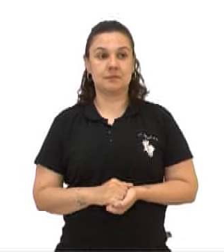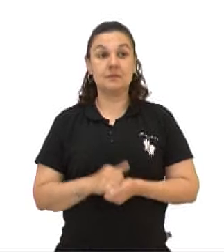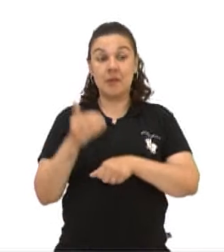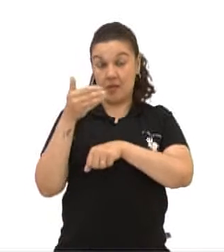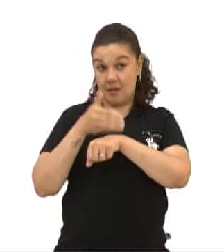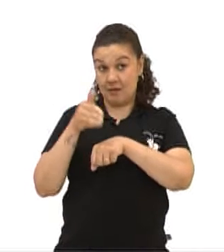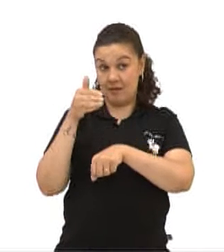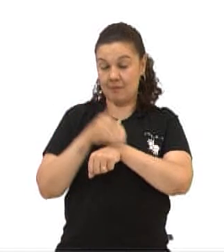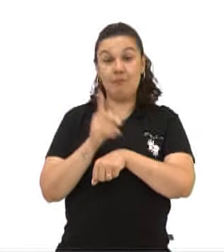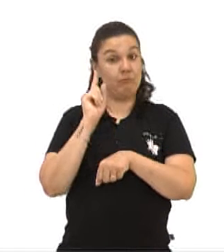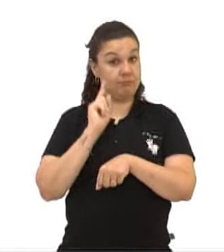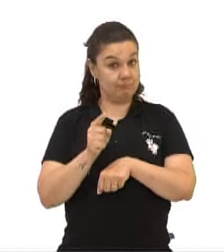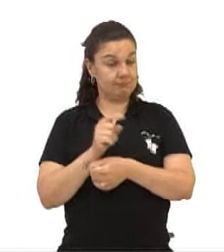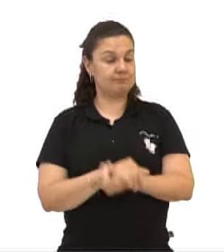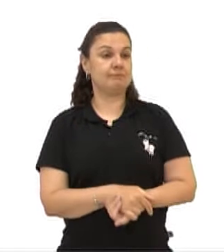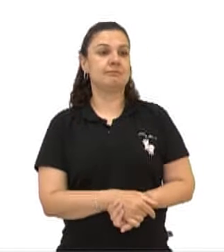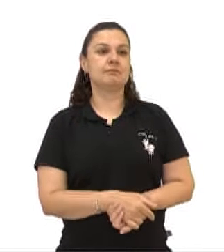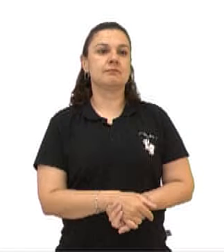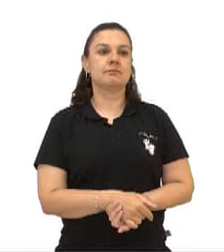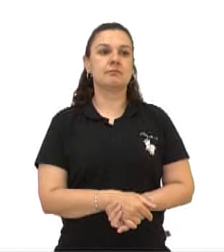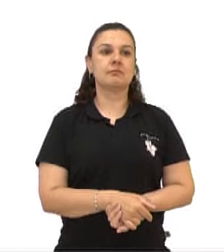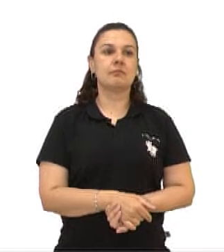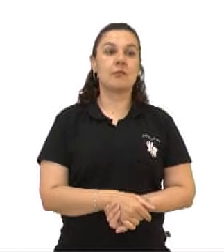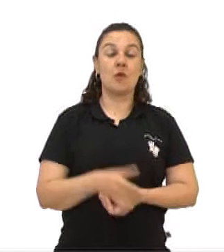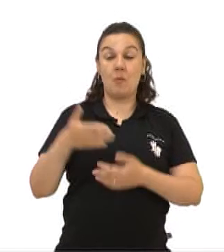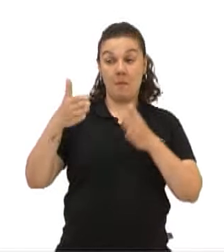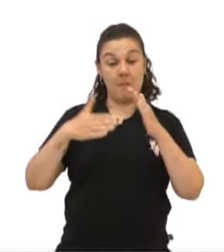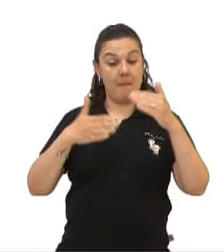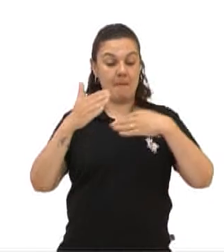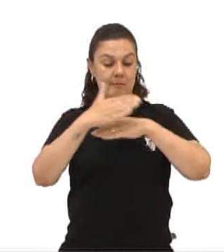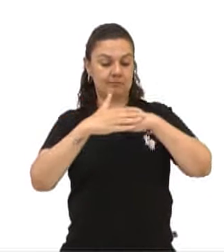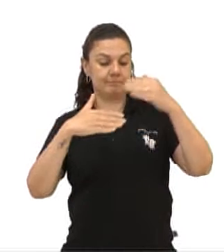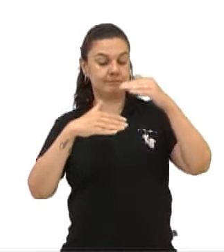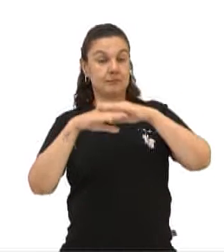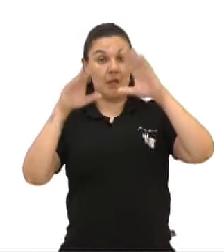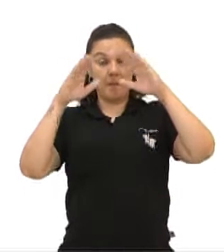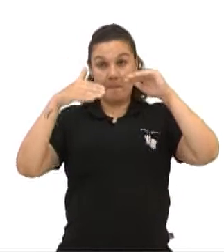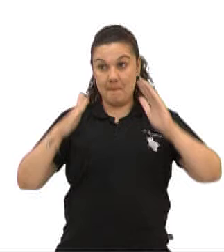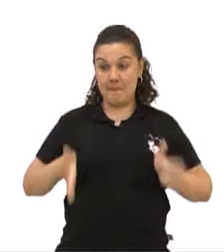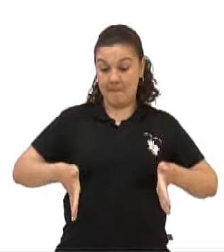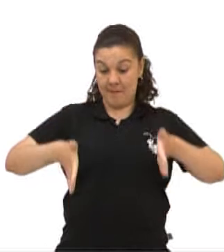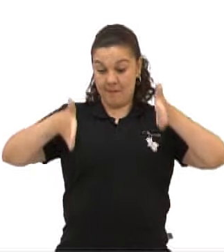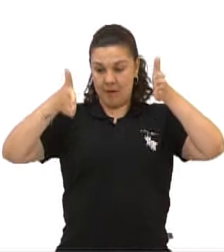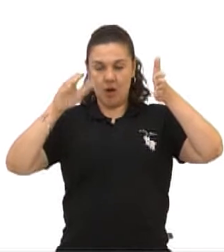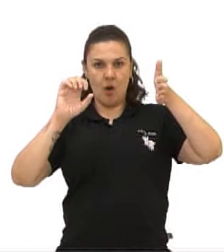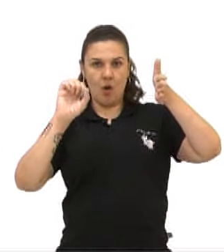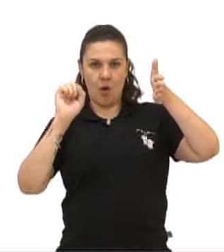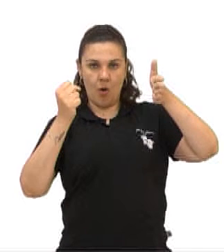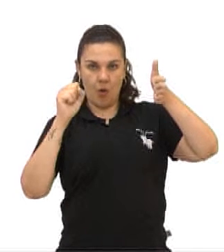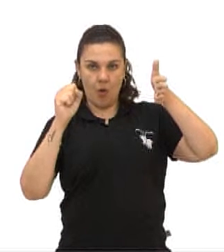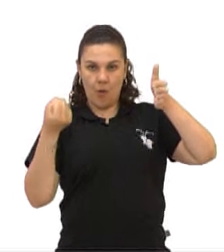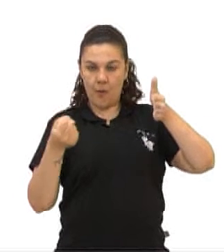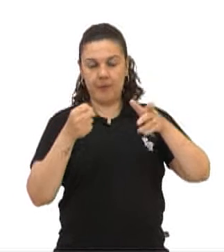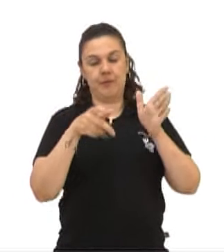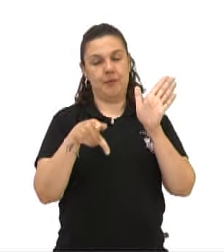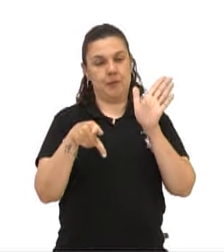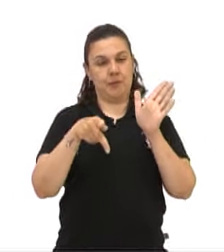treinar bastante, hein? Uma parede tem 8 metros de comprimento por